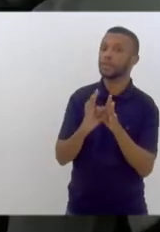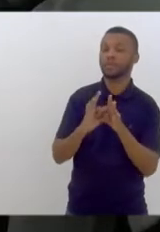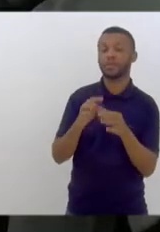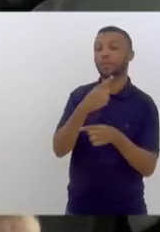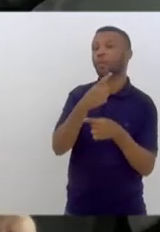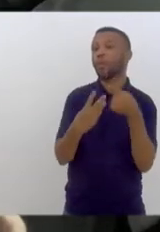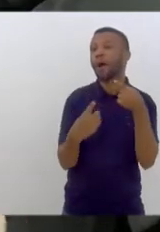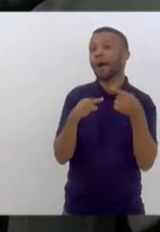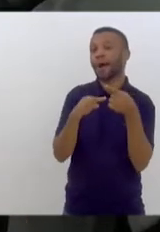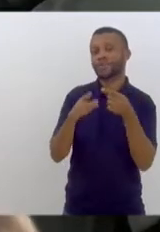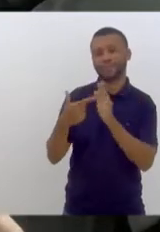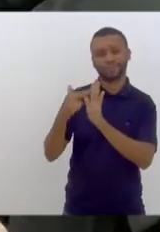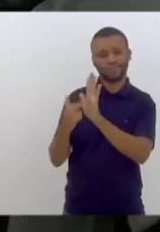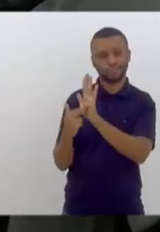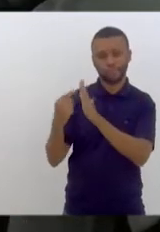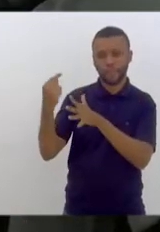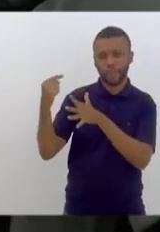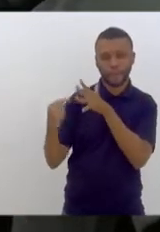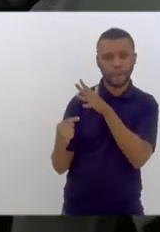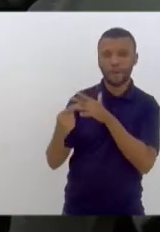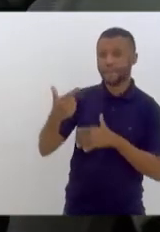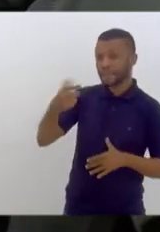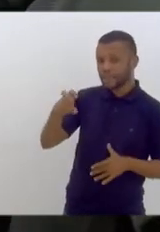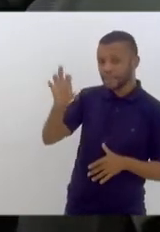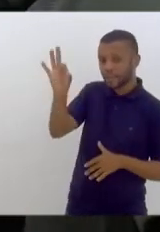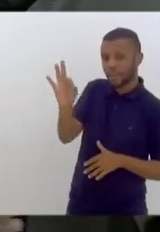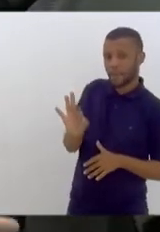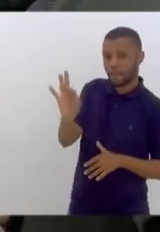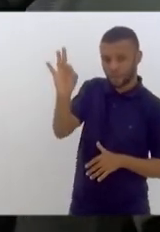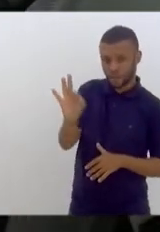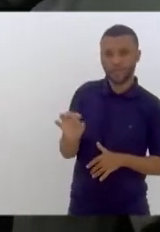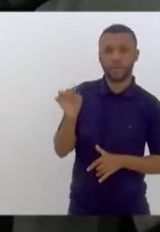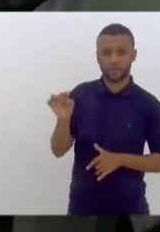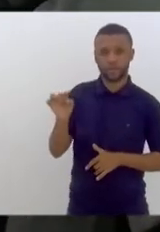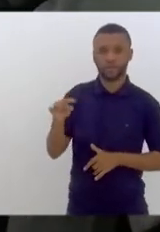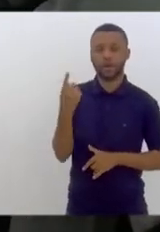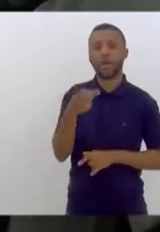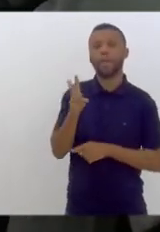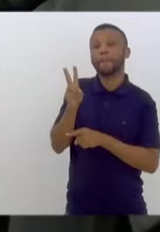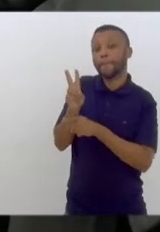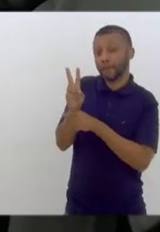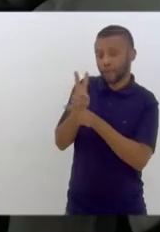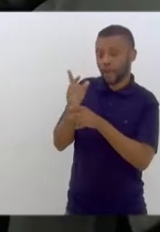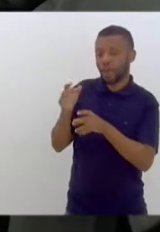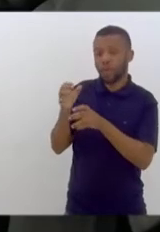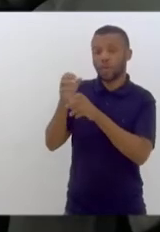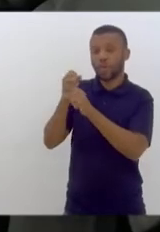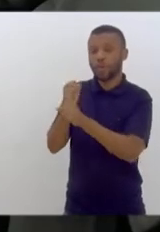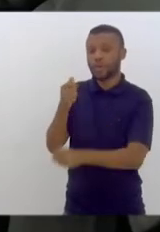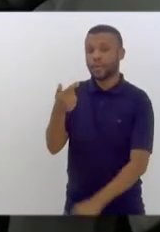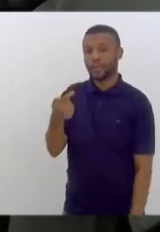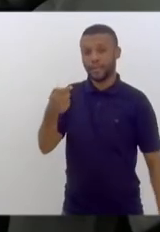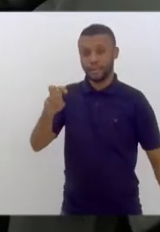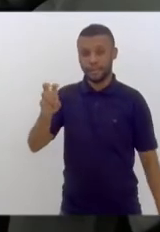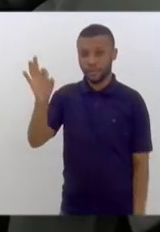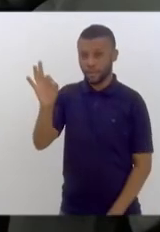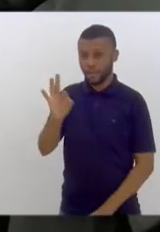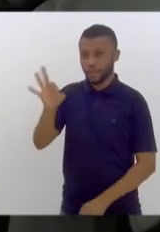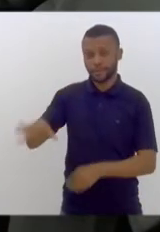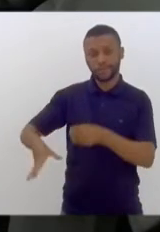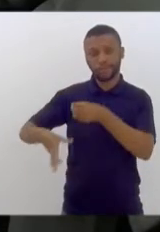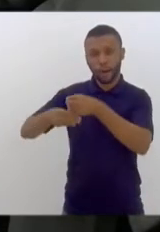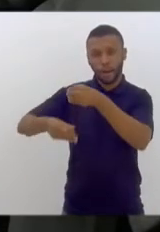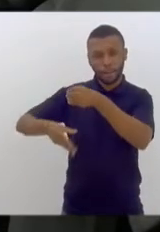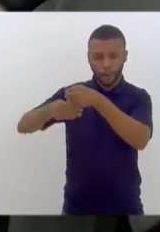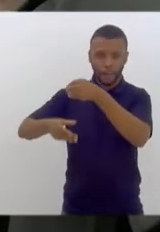1/4 de outros critérios, os 25%, né? Então, a gente preservar os 75% no valor adicionado fiscal